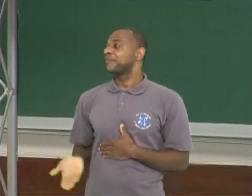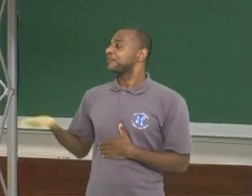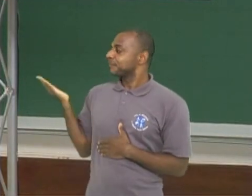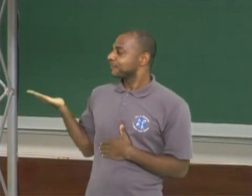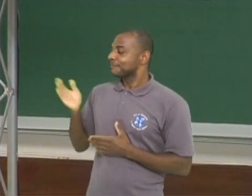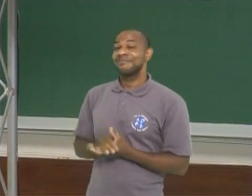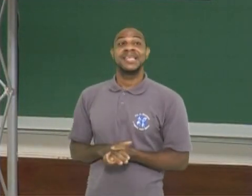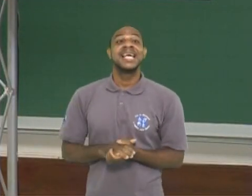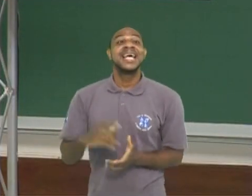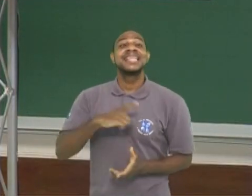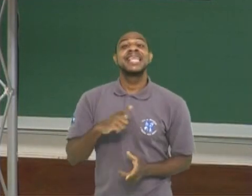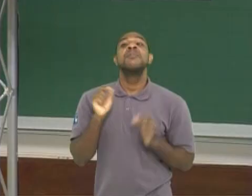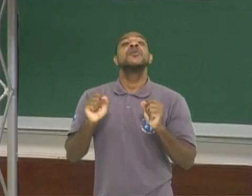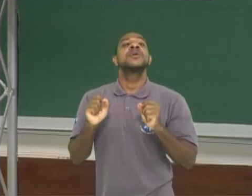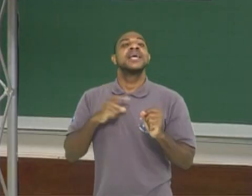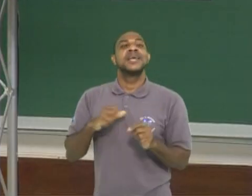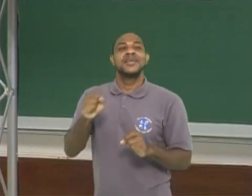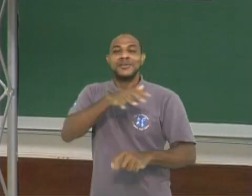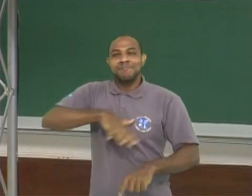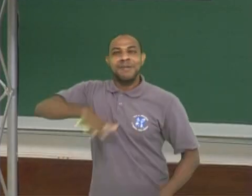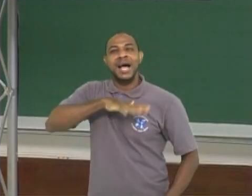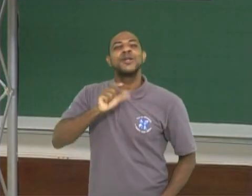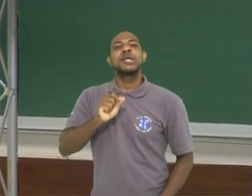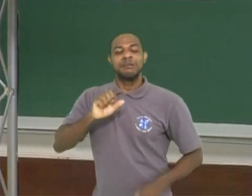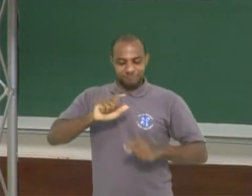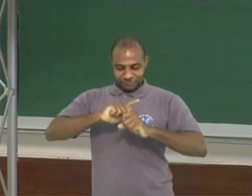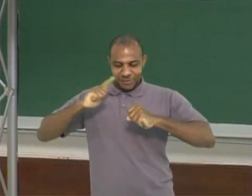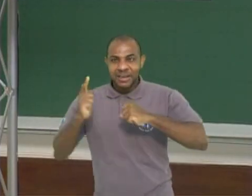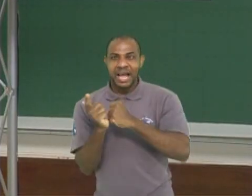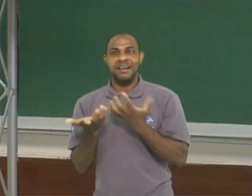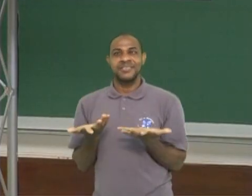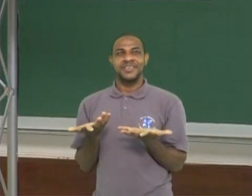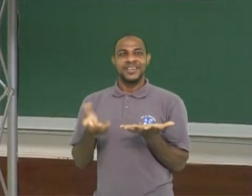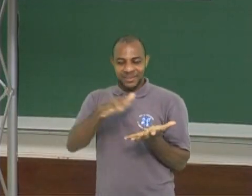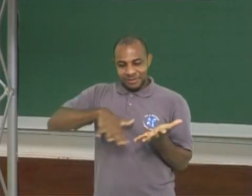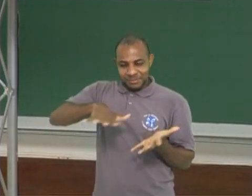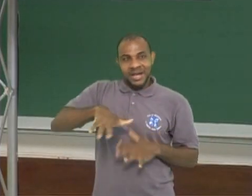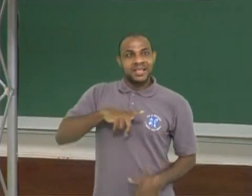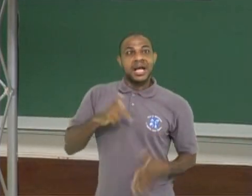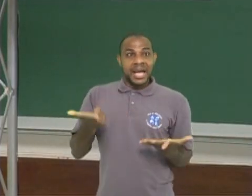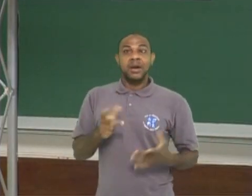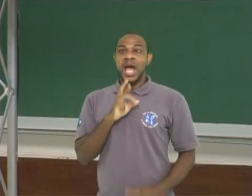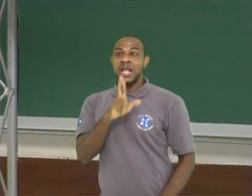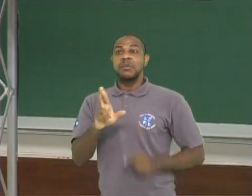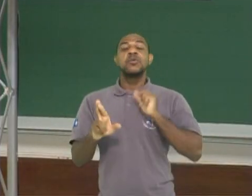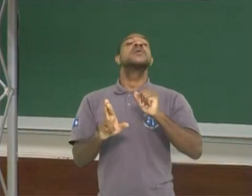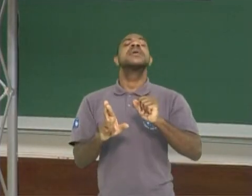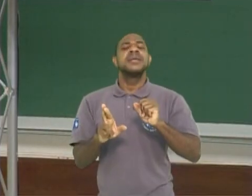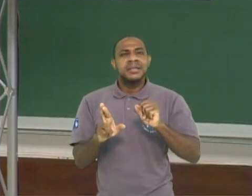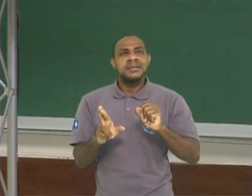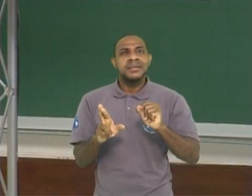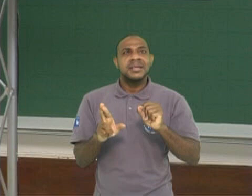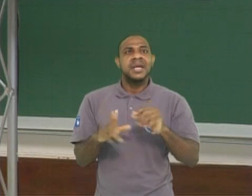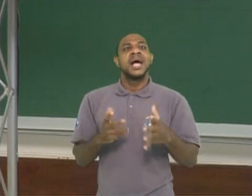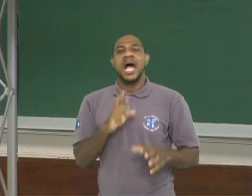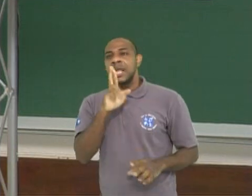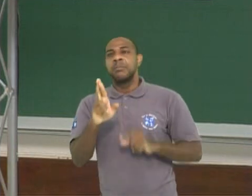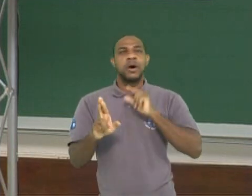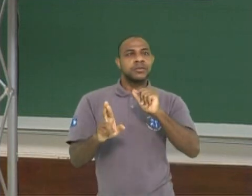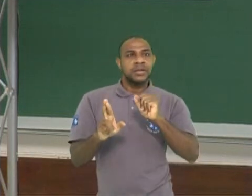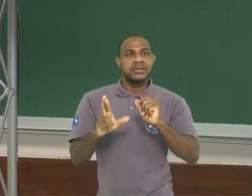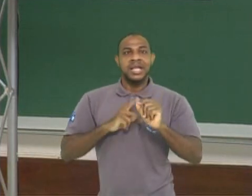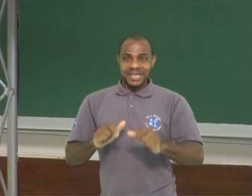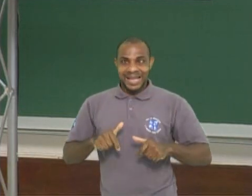Aí nós temos aqui o espaço geográfico, né? Então, o espaço geográfico, ele é resultado do quê? Ele é resultado